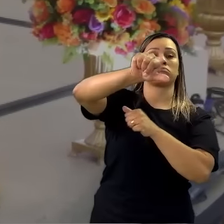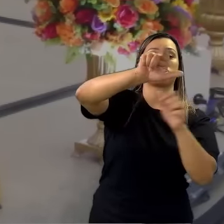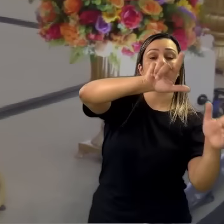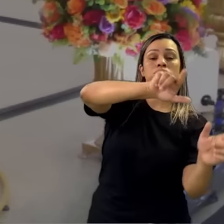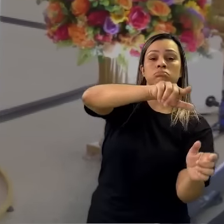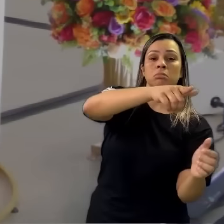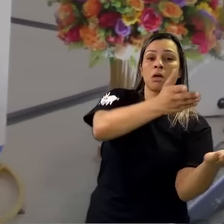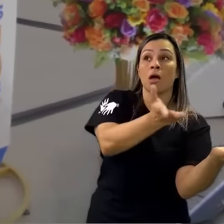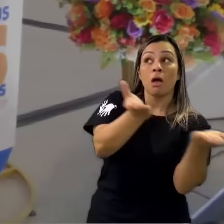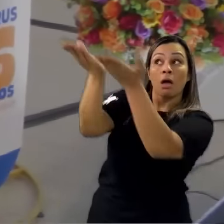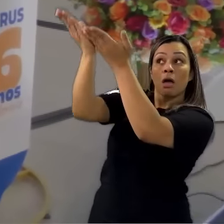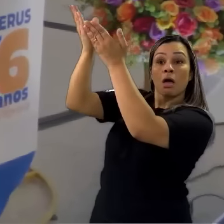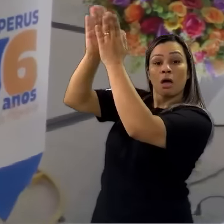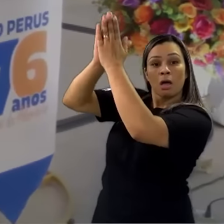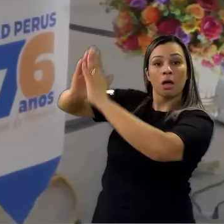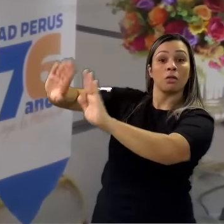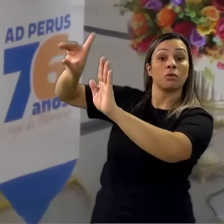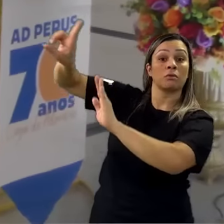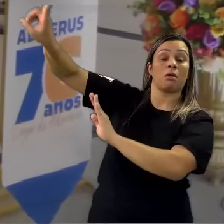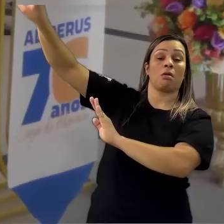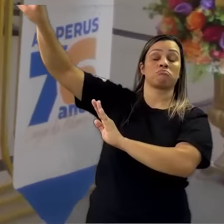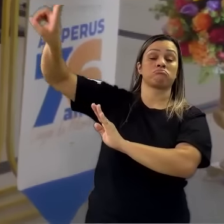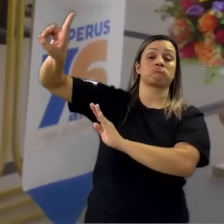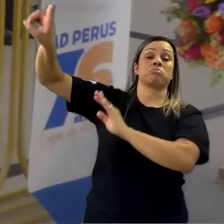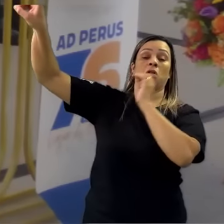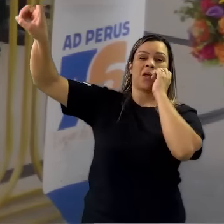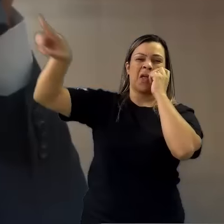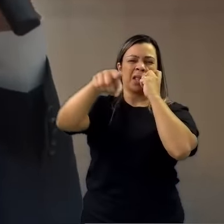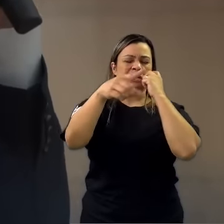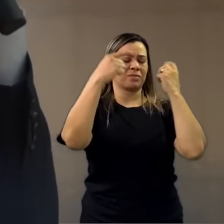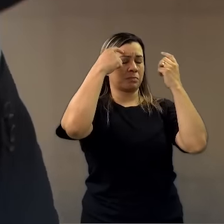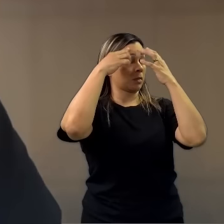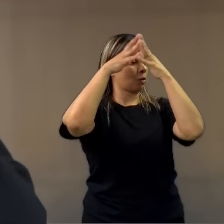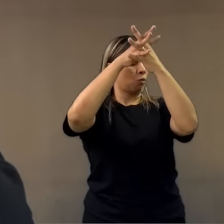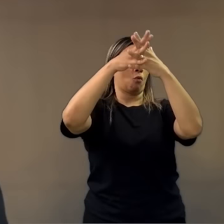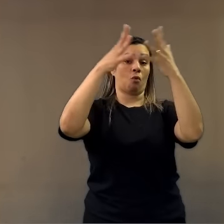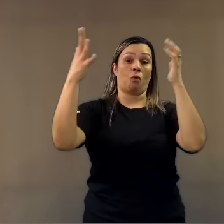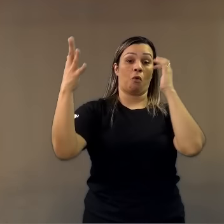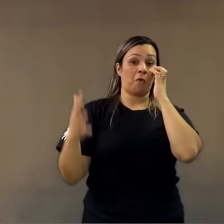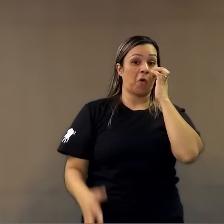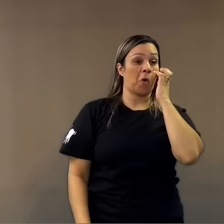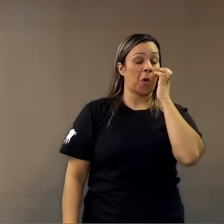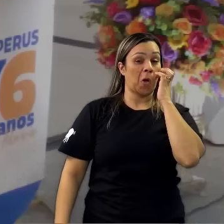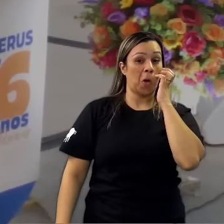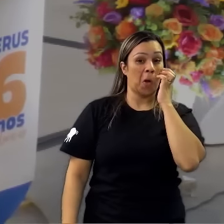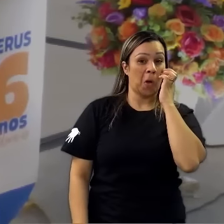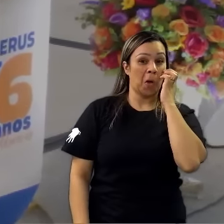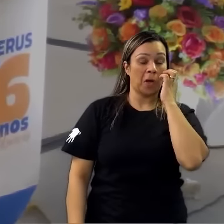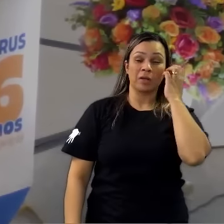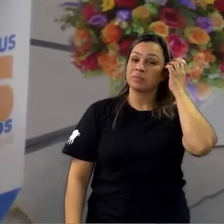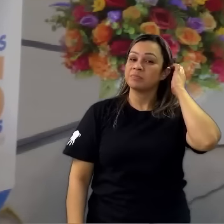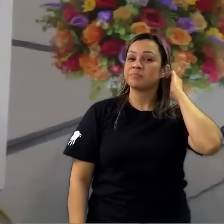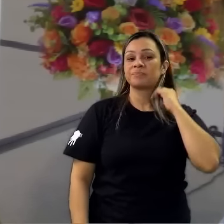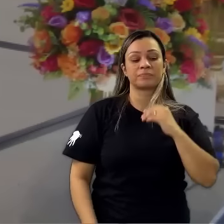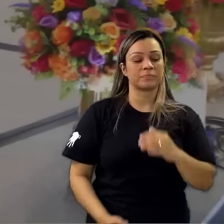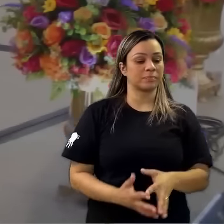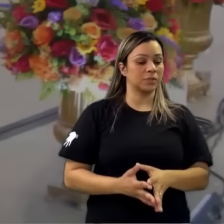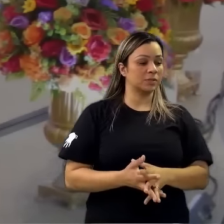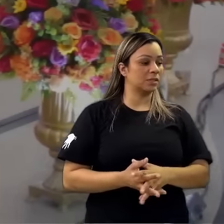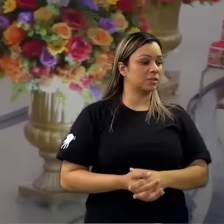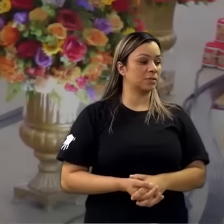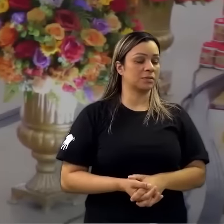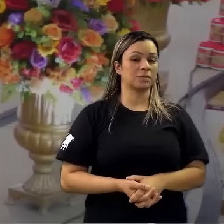adorá-los eles estão pregando para ele se converter o povo ficou meio bagunçado mas quem estava em Derby perseguindo chegou em listra para perseguir